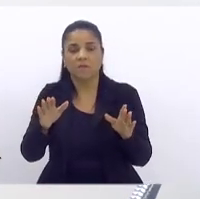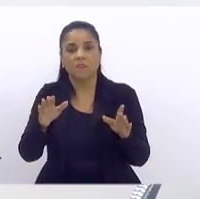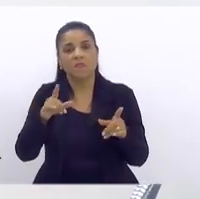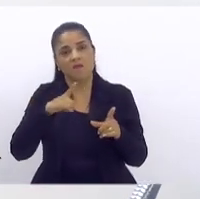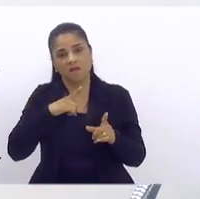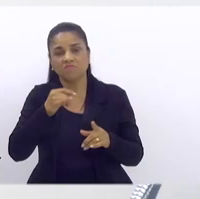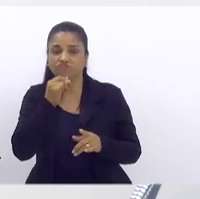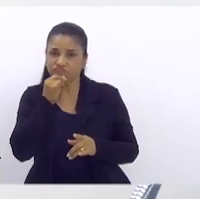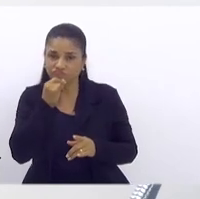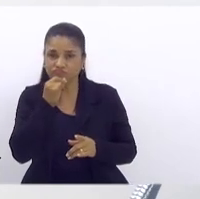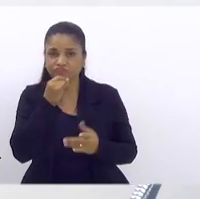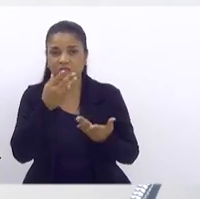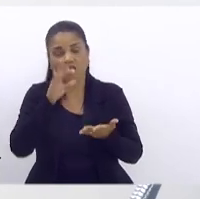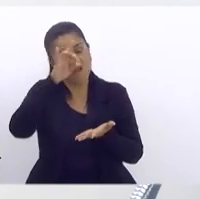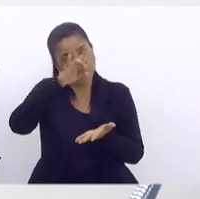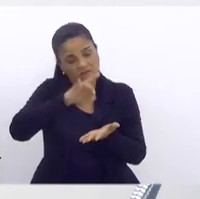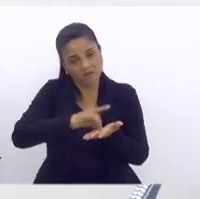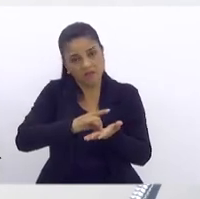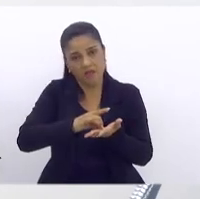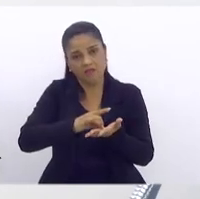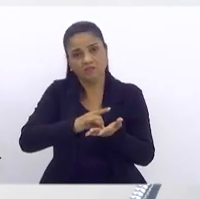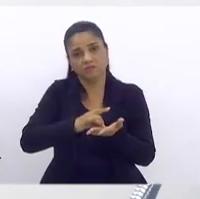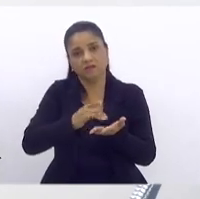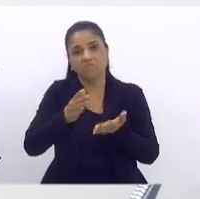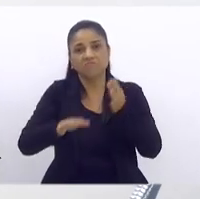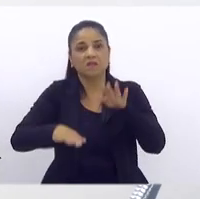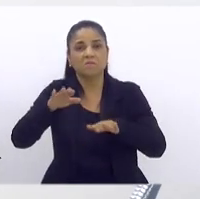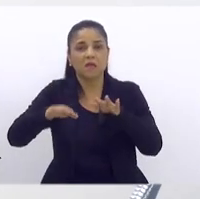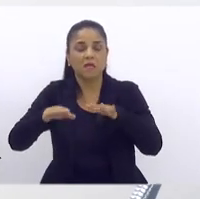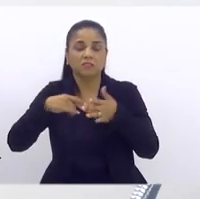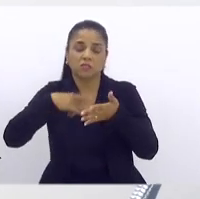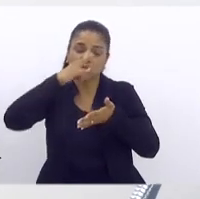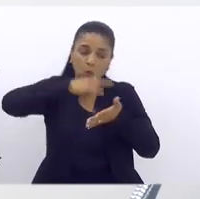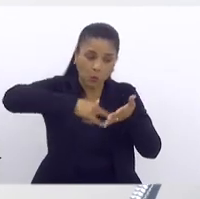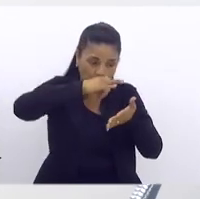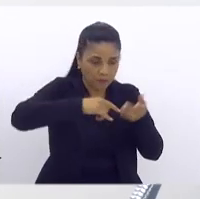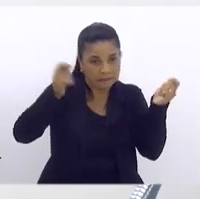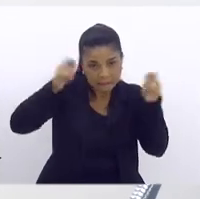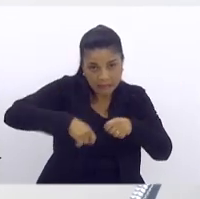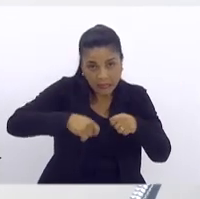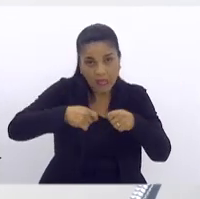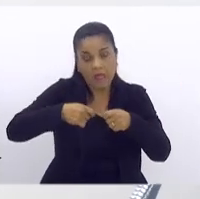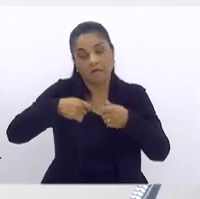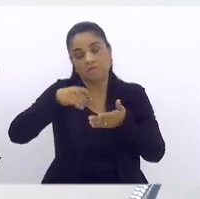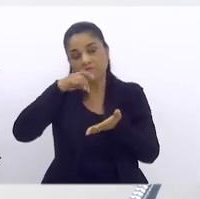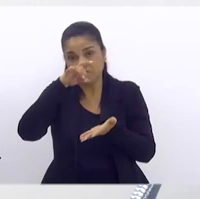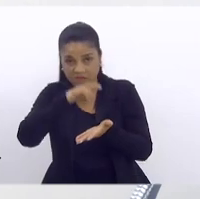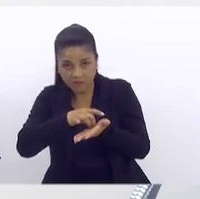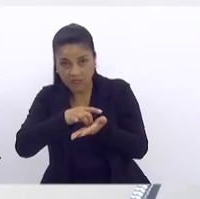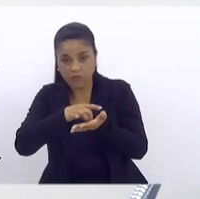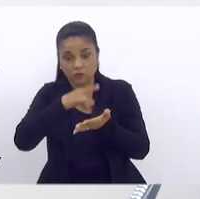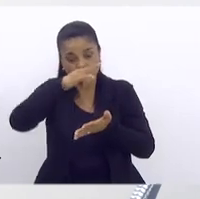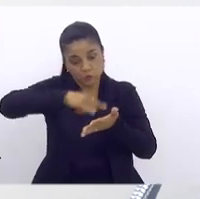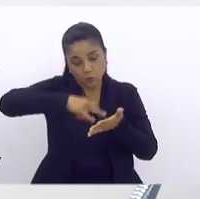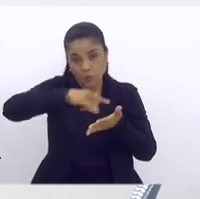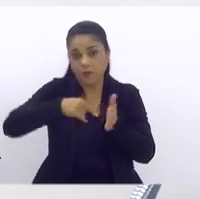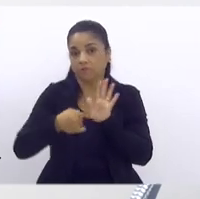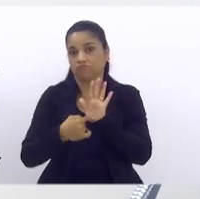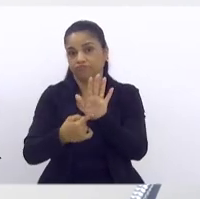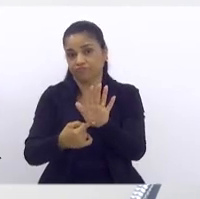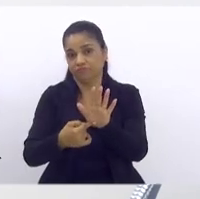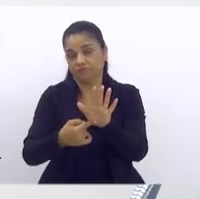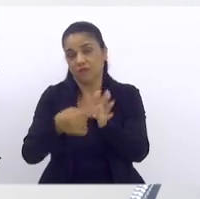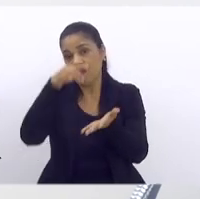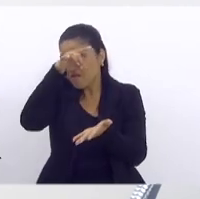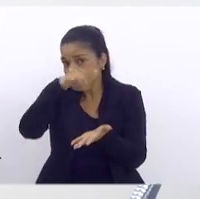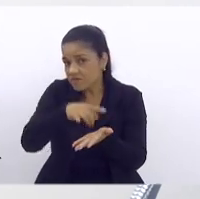infelizmente, a verdade ela não é relativa. Temos documentos que a gente pode trabalhar em cima da verdade. Ela pode me trazer um documento que ela trouxe aqui, ela trabalhou, a verdade não é